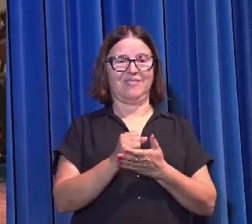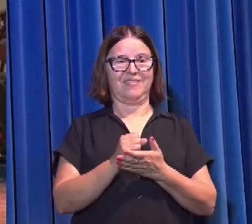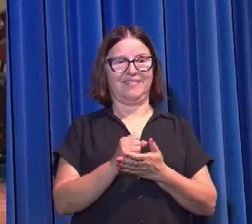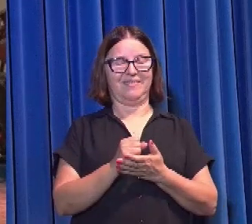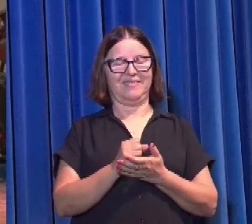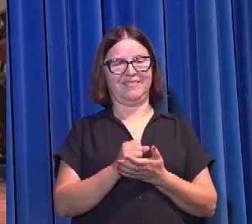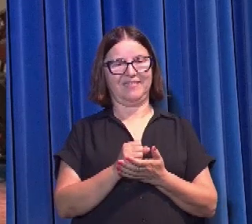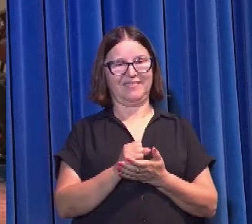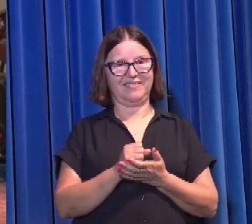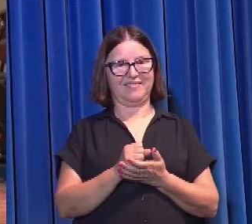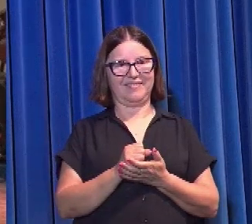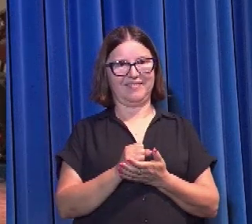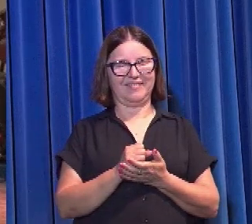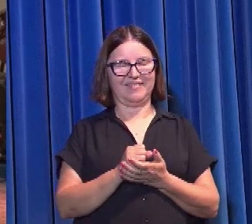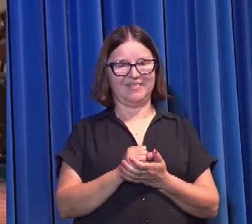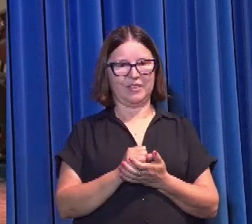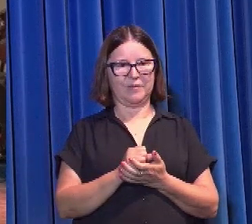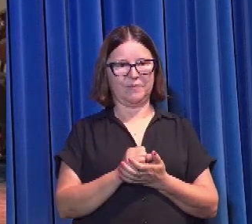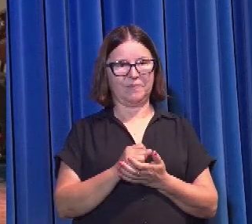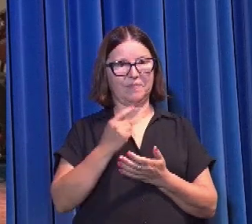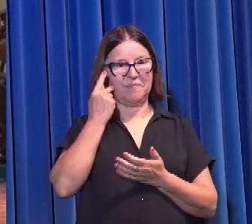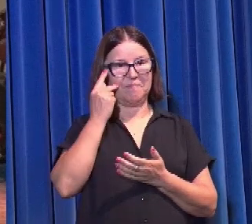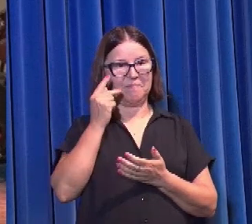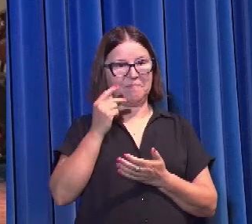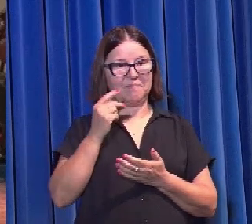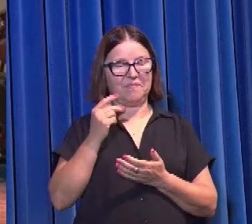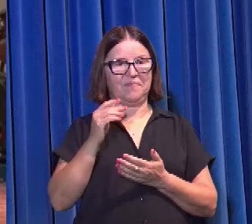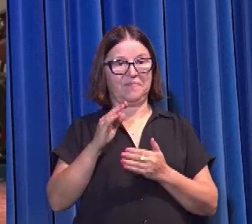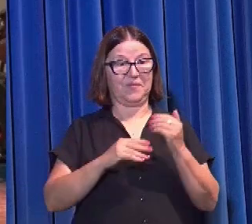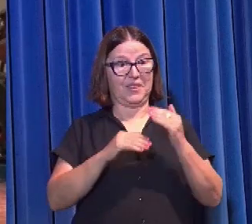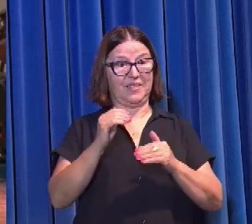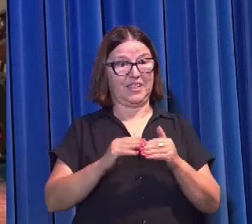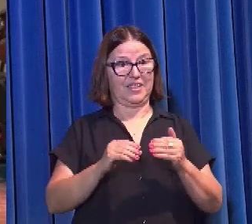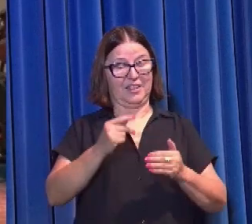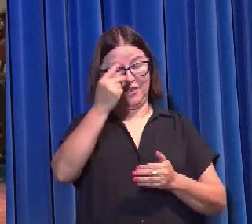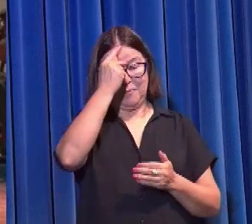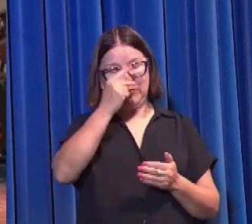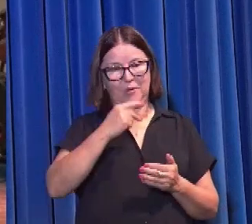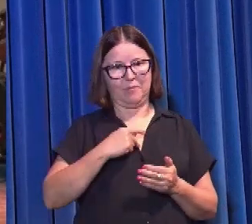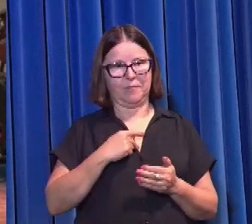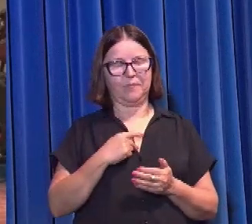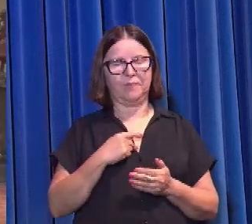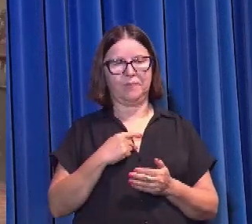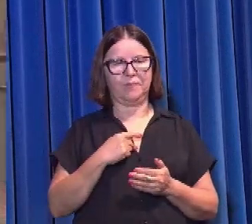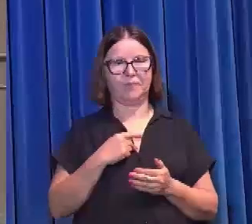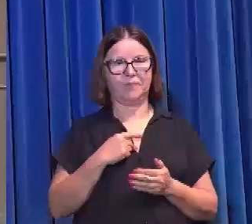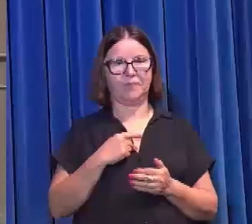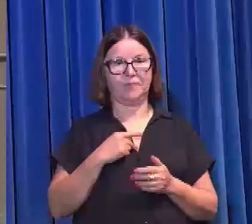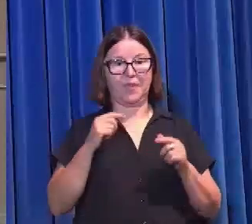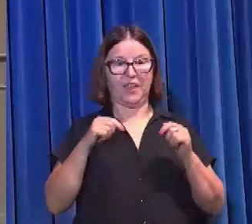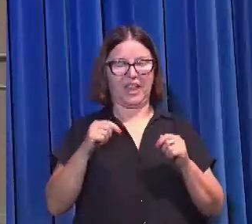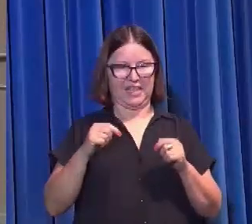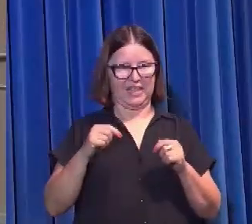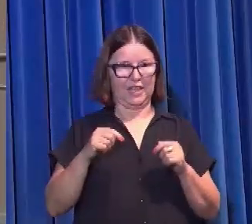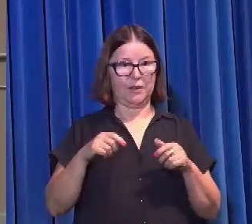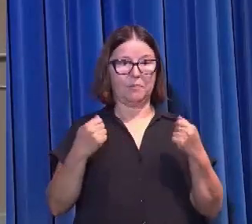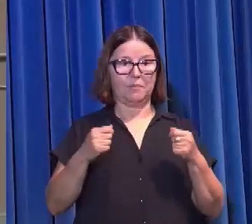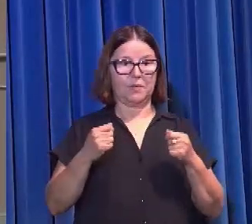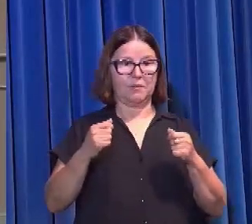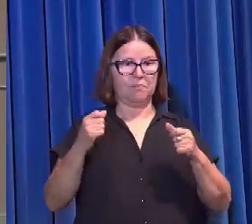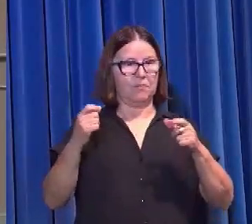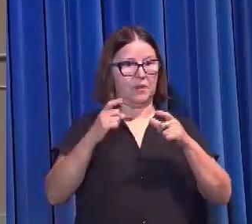Efetua seu próprio aumento para a edificação de si mesmo. E dentro da igreja nós temos que crescer. A gente não pode ser menino para